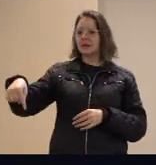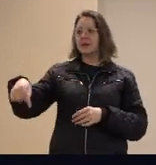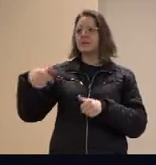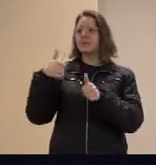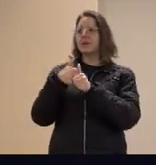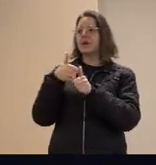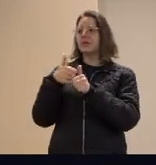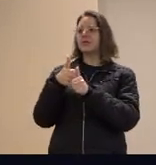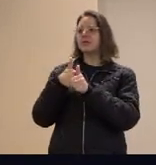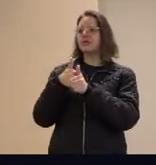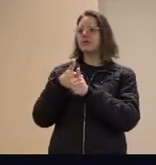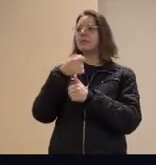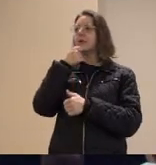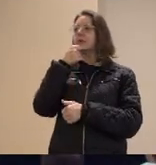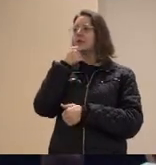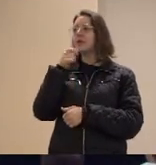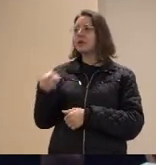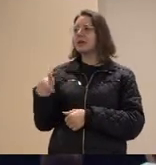só.